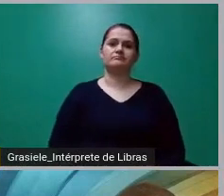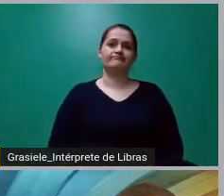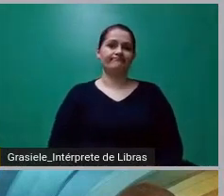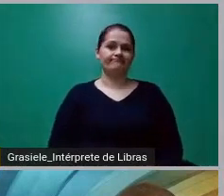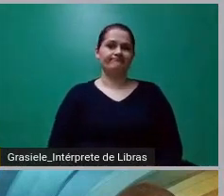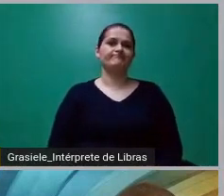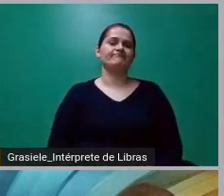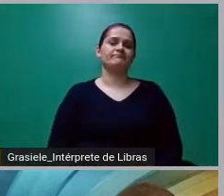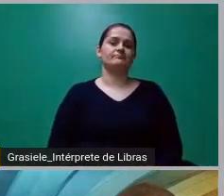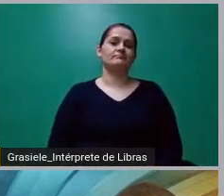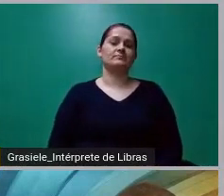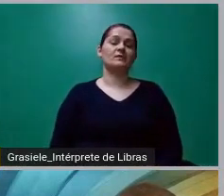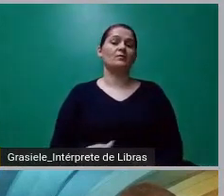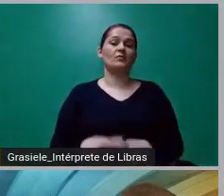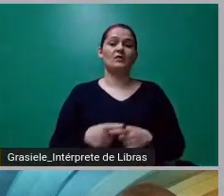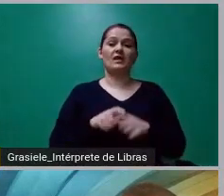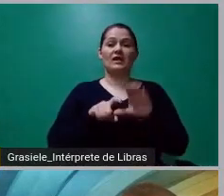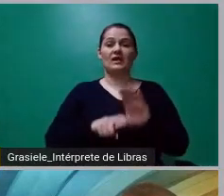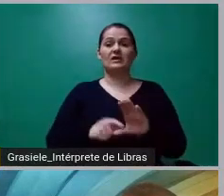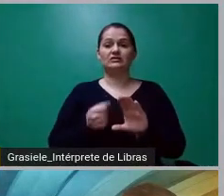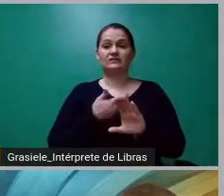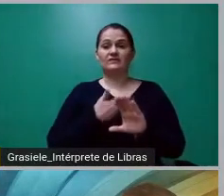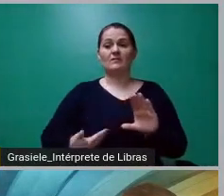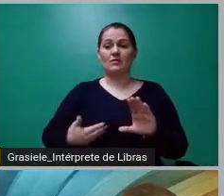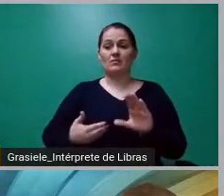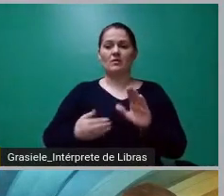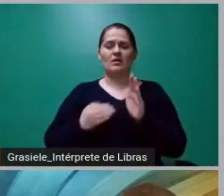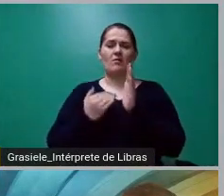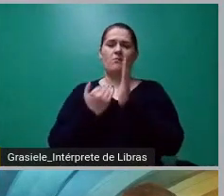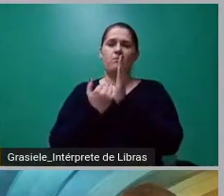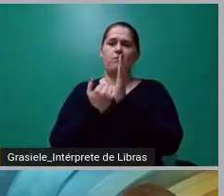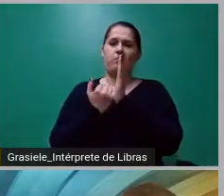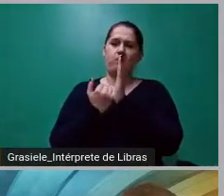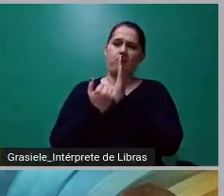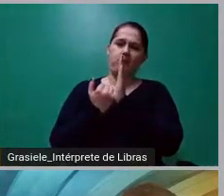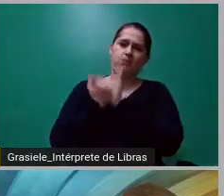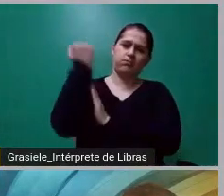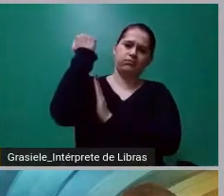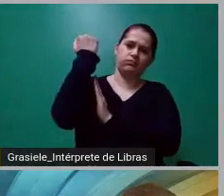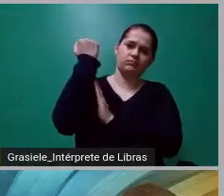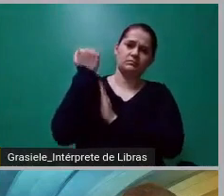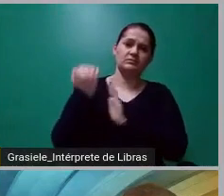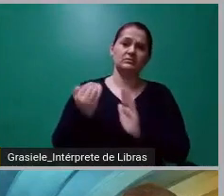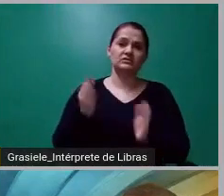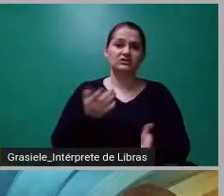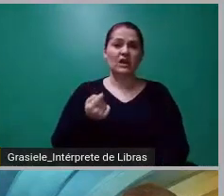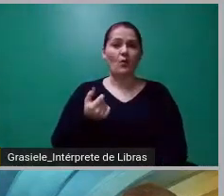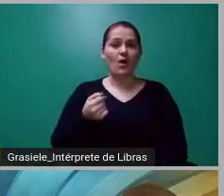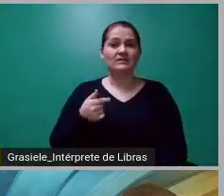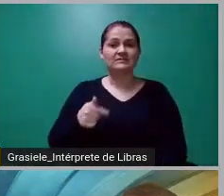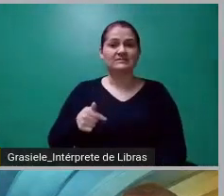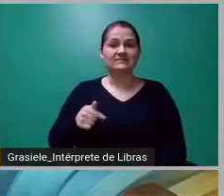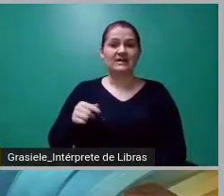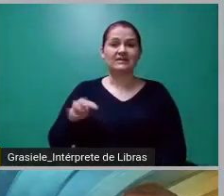fazendo explodir ainda mais a dívida pública, que já chega a quase 7 trilhões, só a dívida interna.